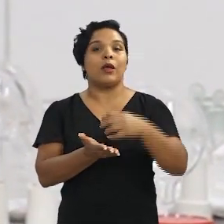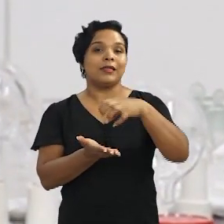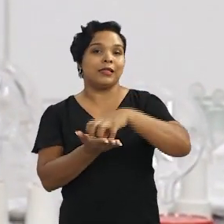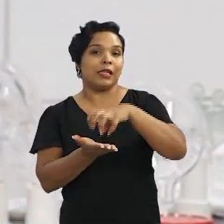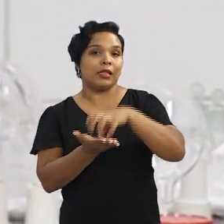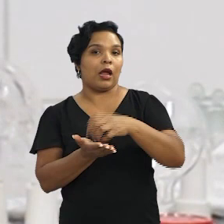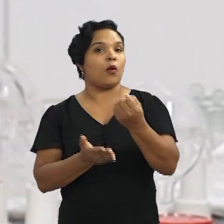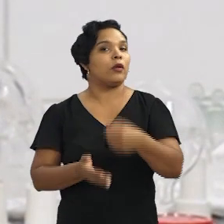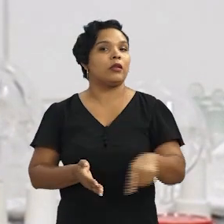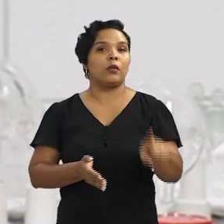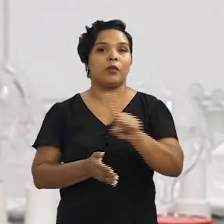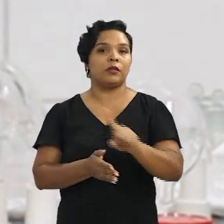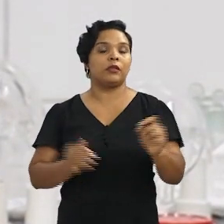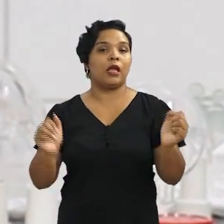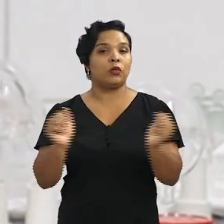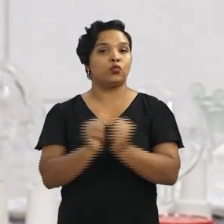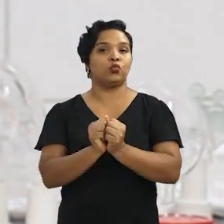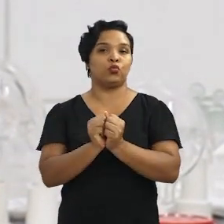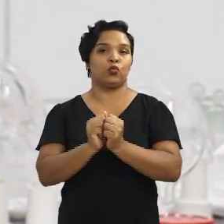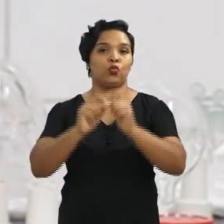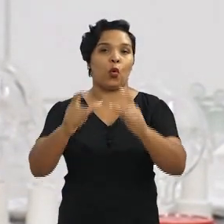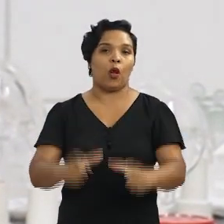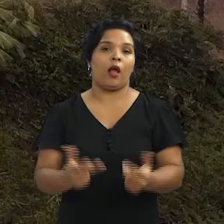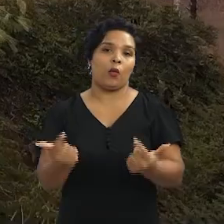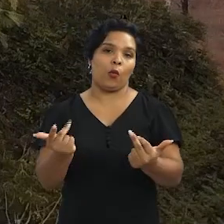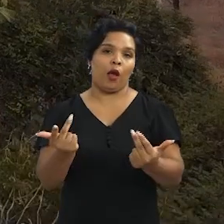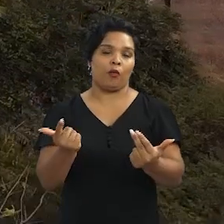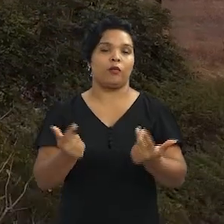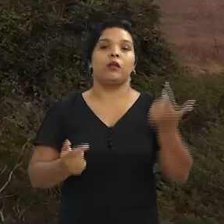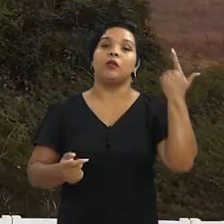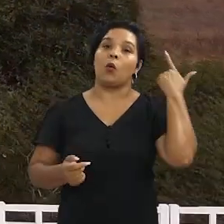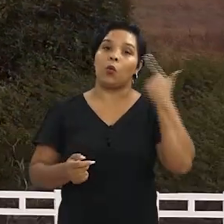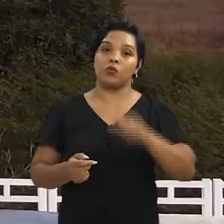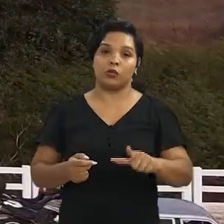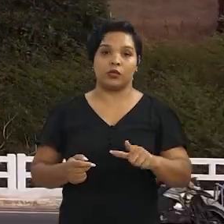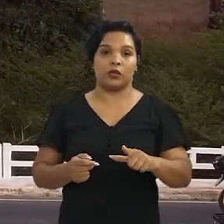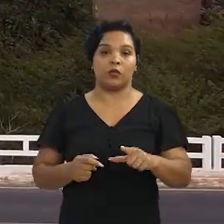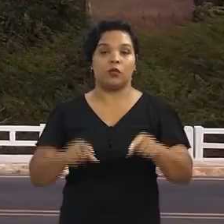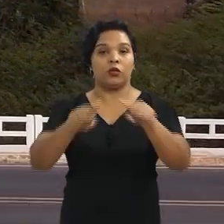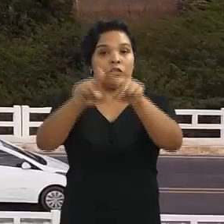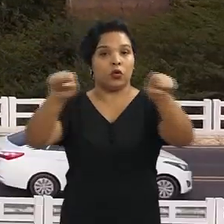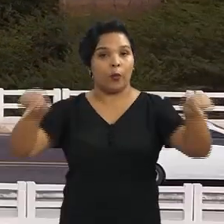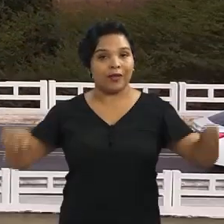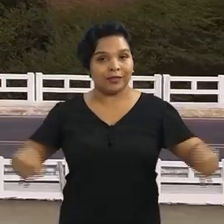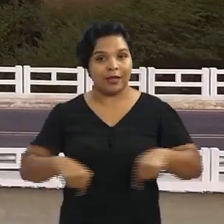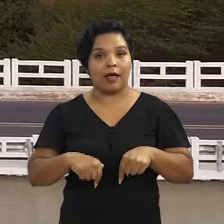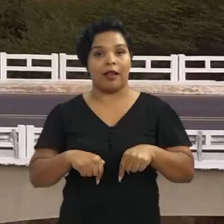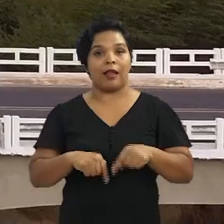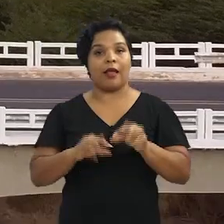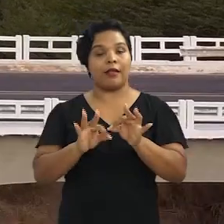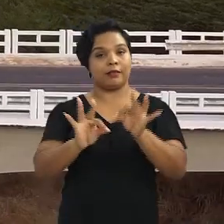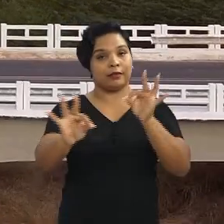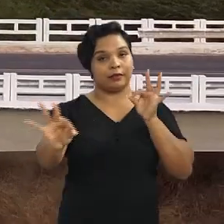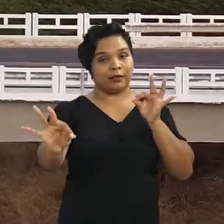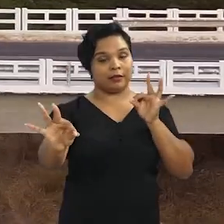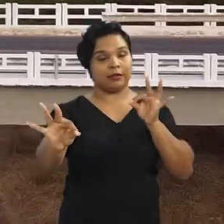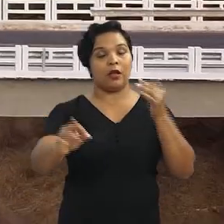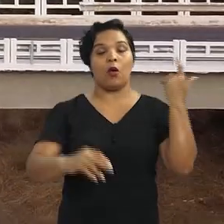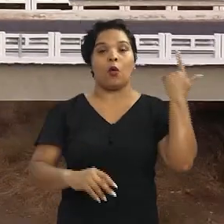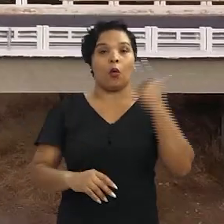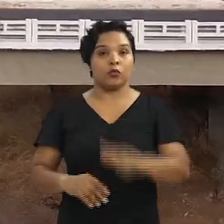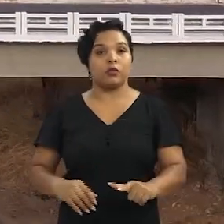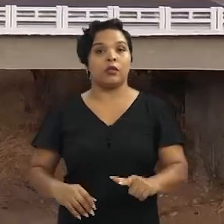por exemplo, que não precisa estar no mesmo local. Então eu consigo, através de uma sala remota,